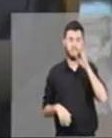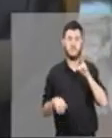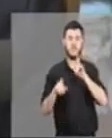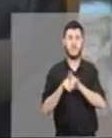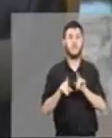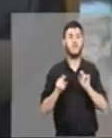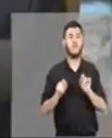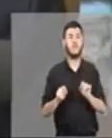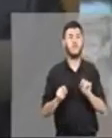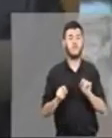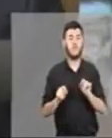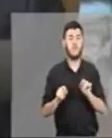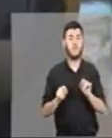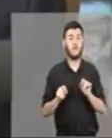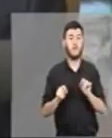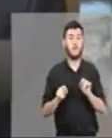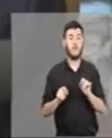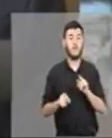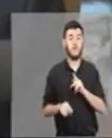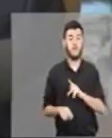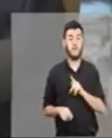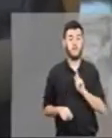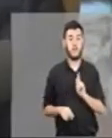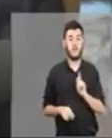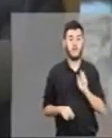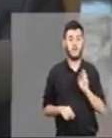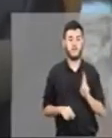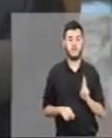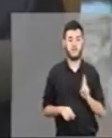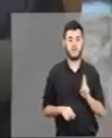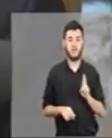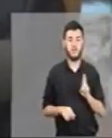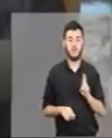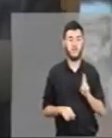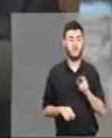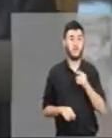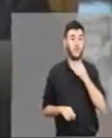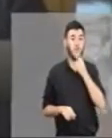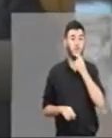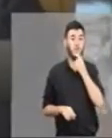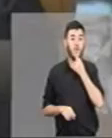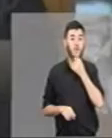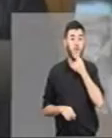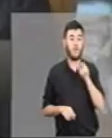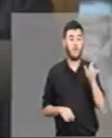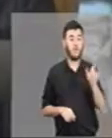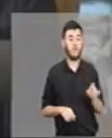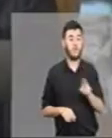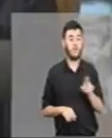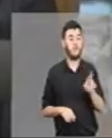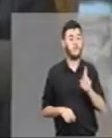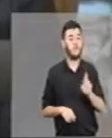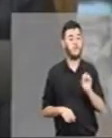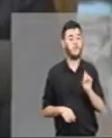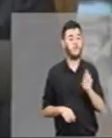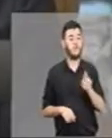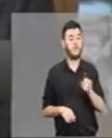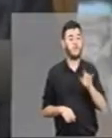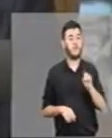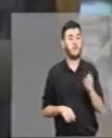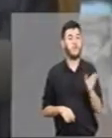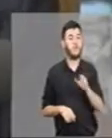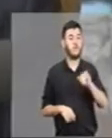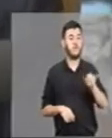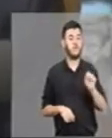o então Procurador-Geral da República, o doutor Rodrigo Janot, entendeu inocorrente na espécie